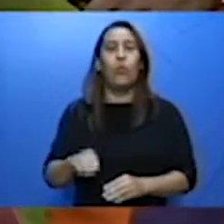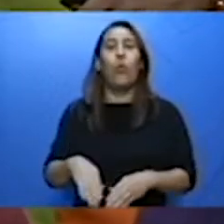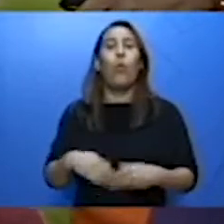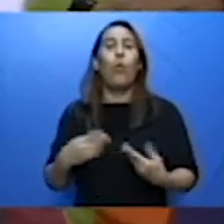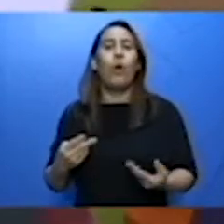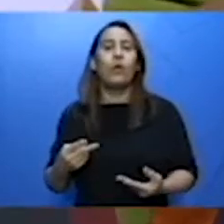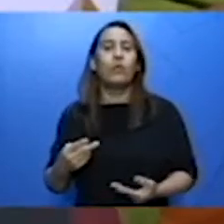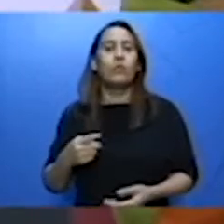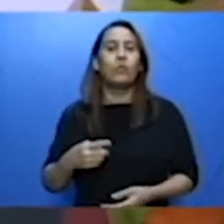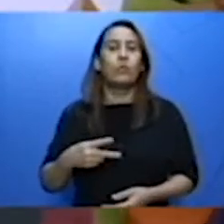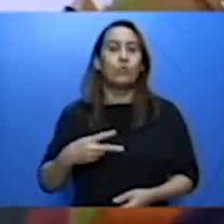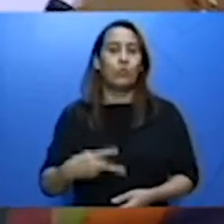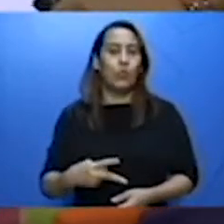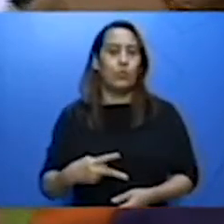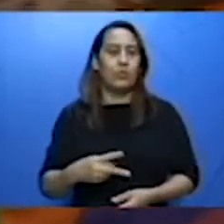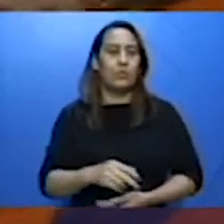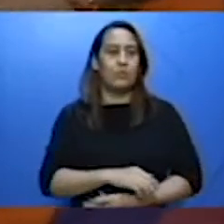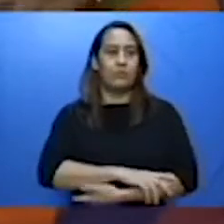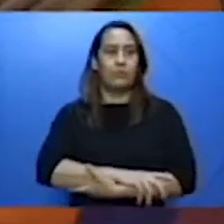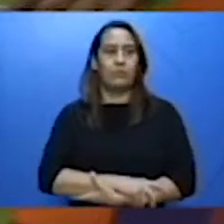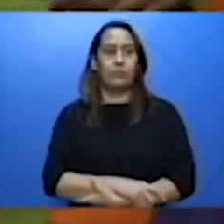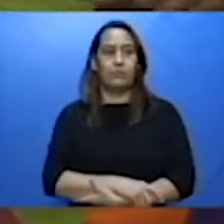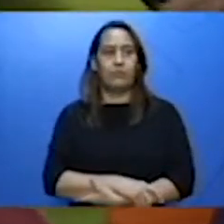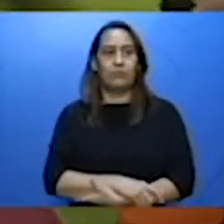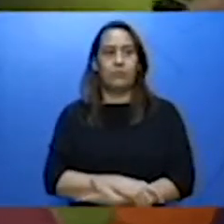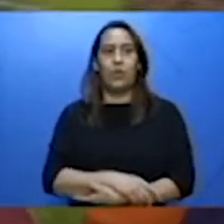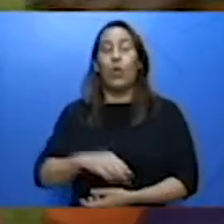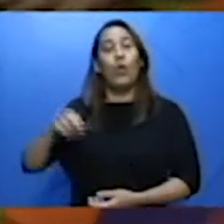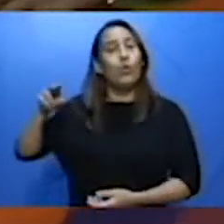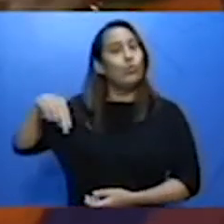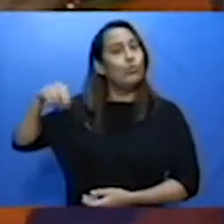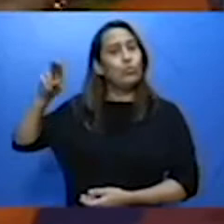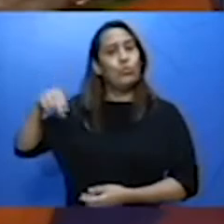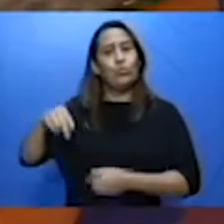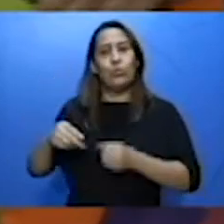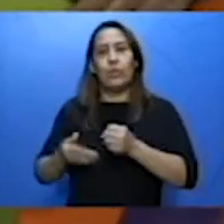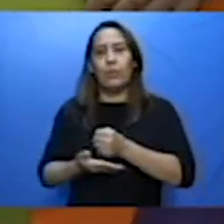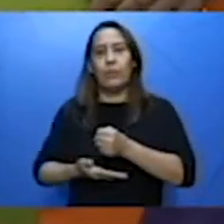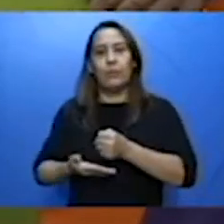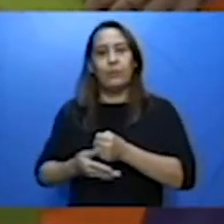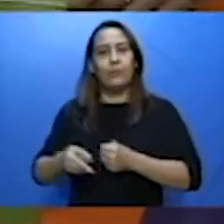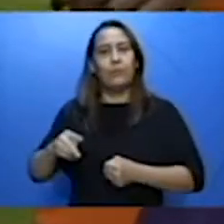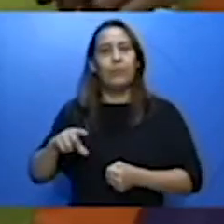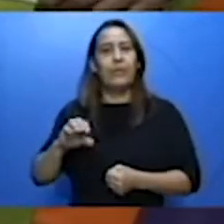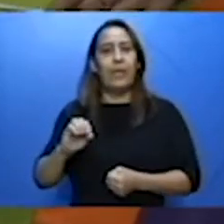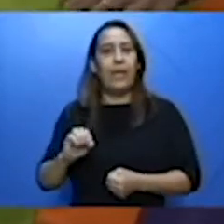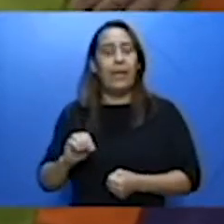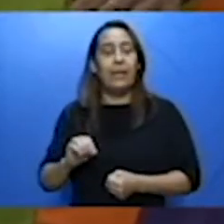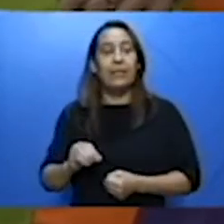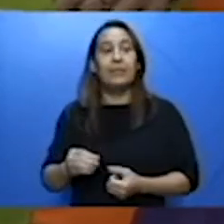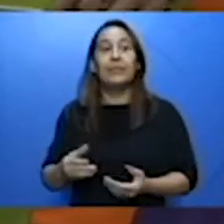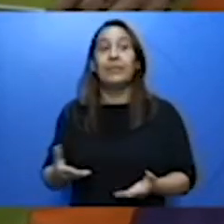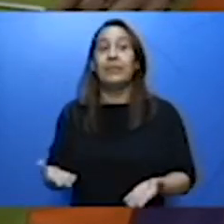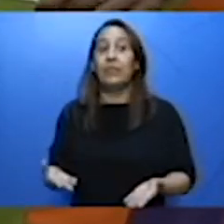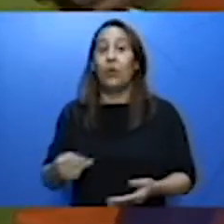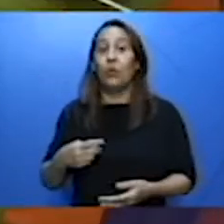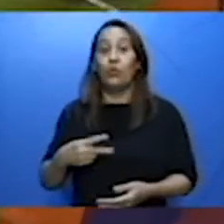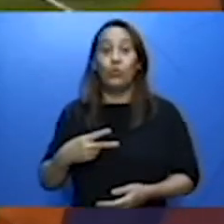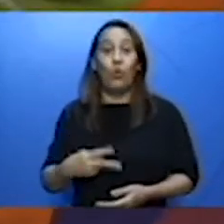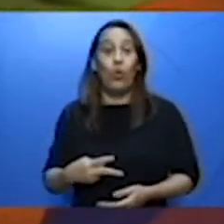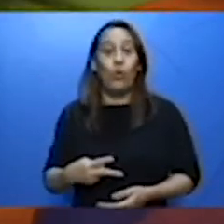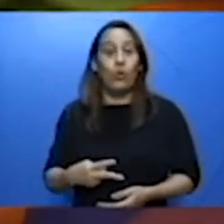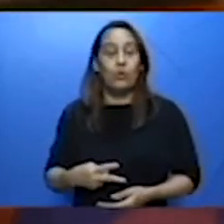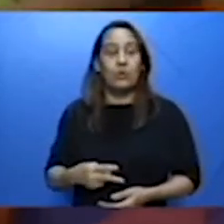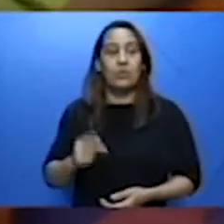Gente, tudo que a gente já falou do nunca 10, tudo que a gente já conversou, 12.